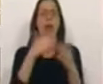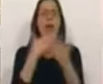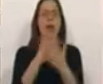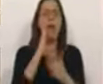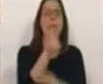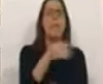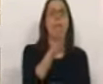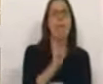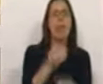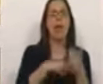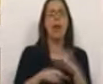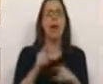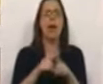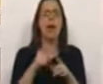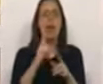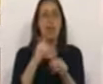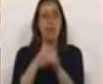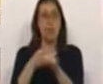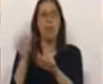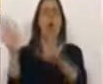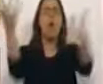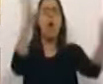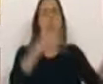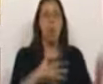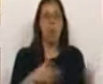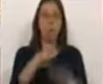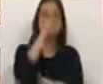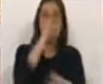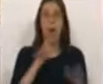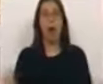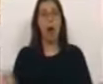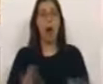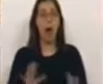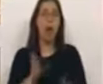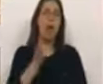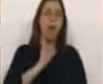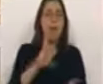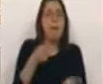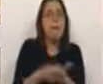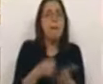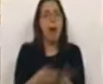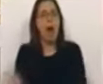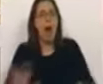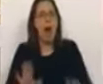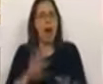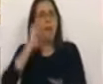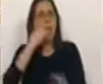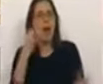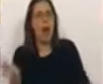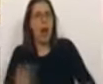lesaram o Banco Espírito Santo, ou seja, ir atrás do dinheiro para onde ele terá ido, para que o Estado não tivesse que ser chamado a pagar toda a